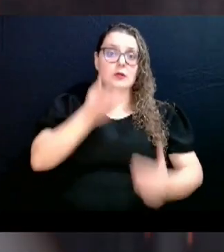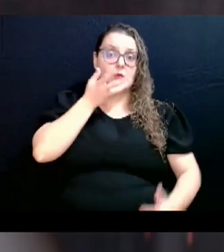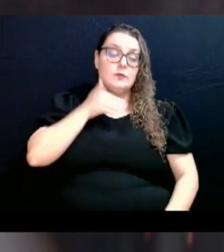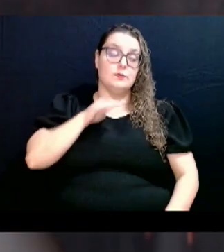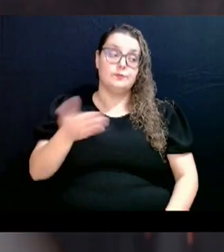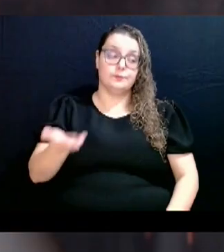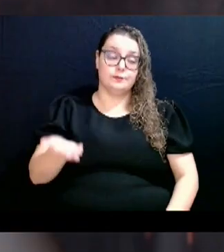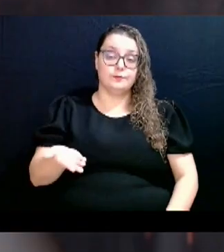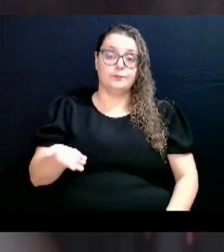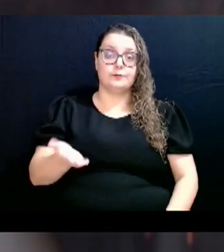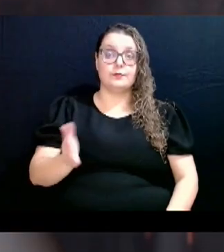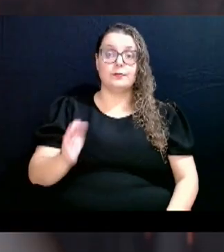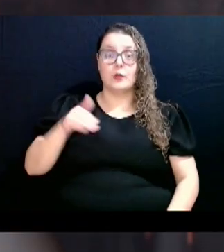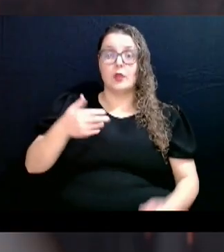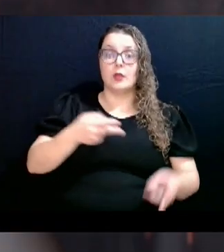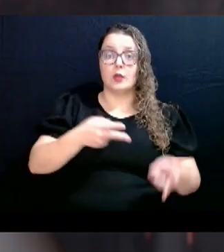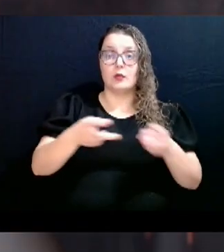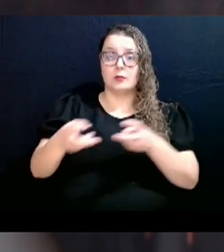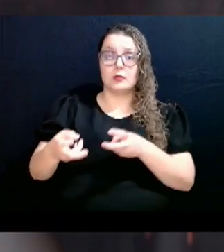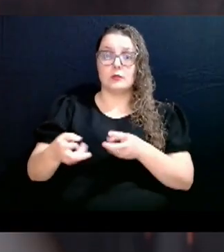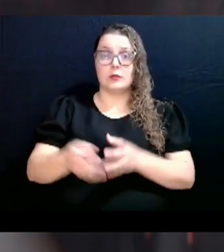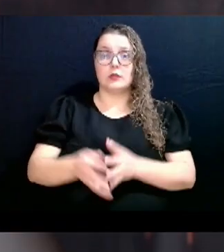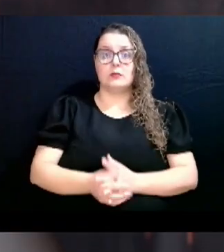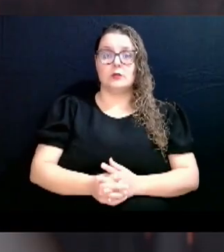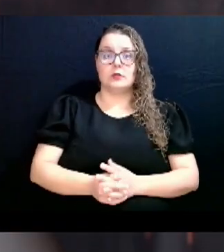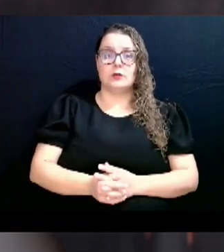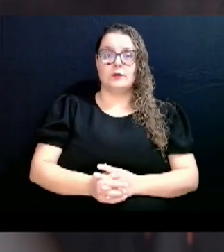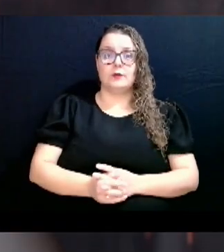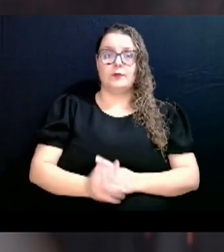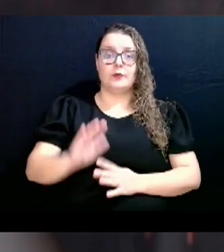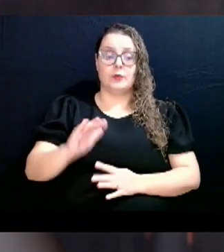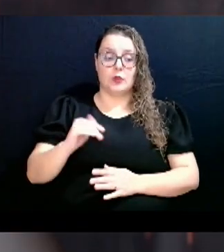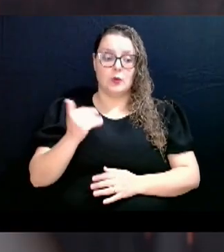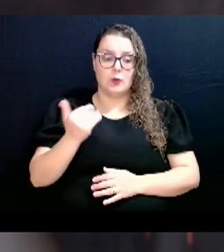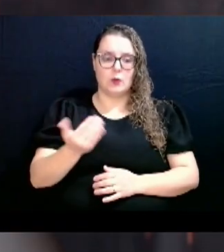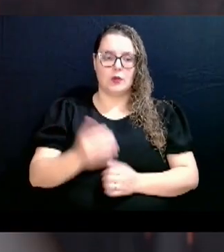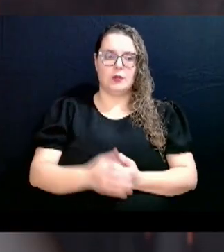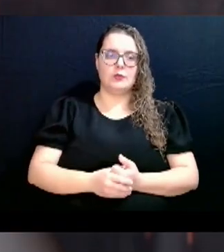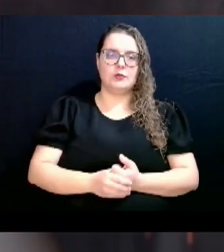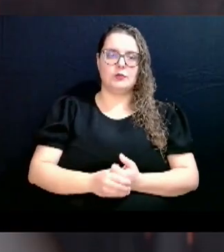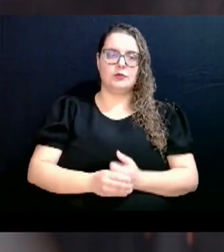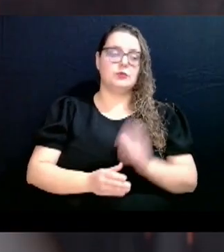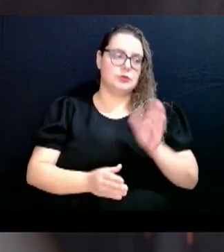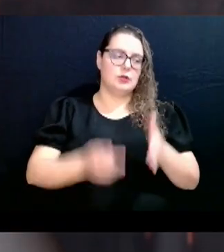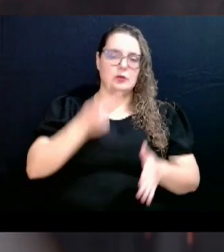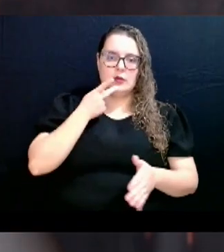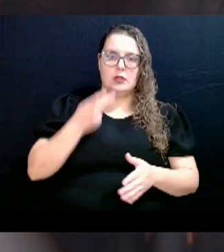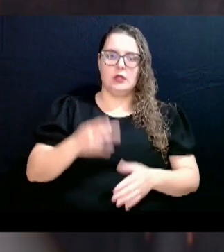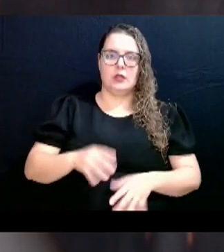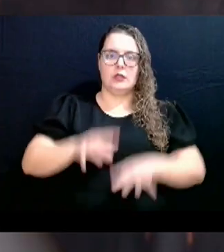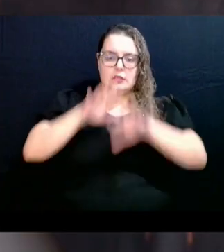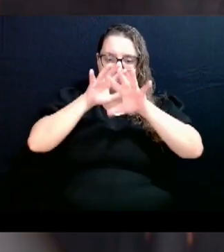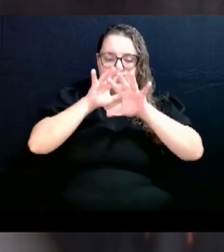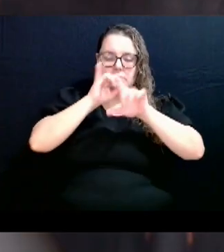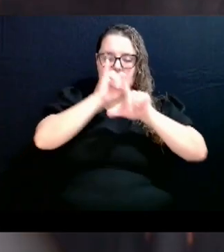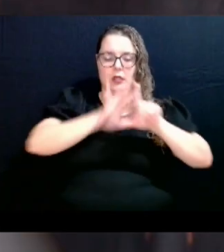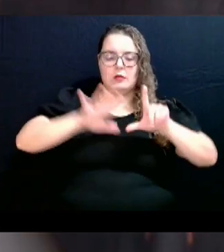gente percebe que quando já falamos, né, de denegrir a imagem do pai ou da